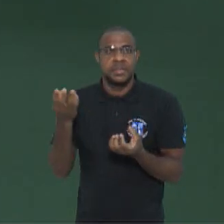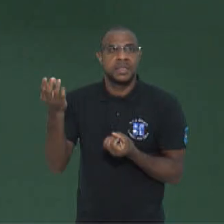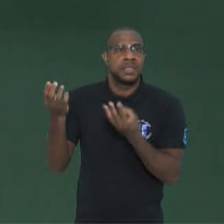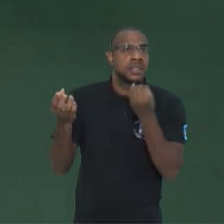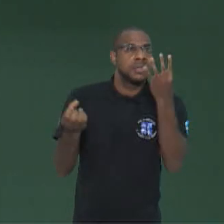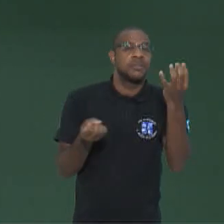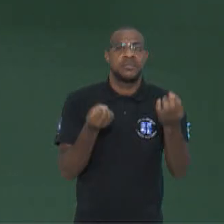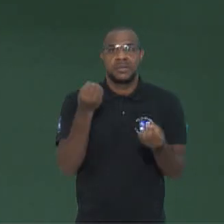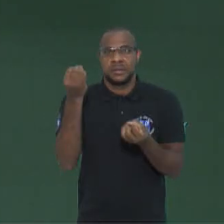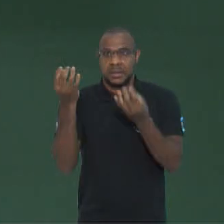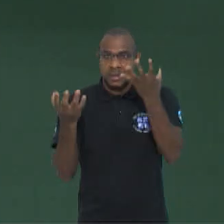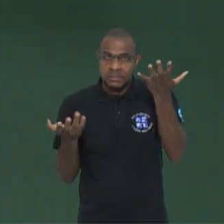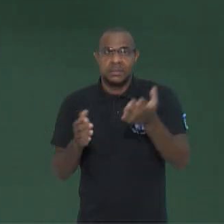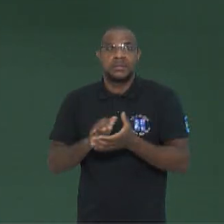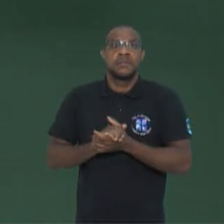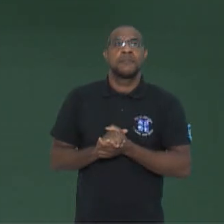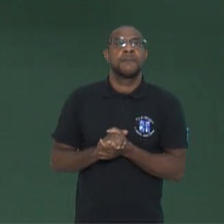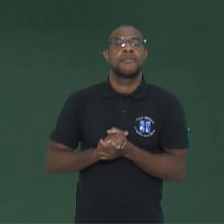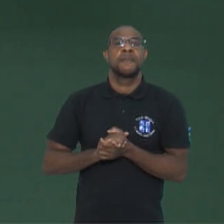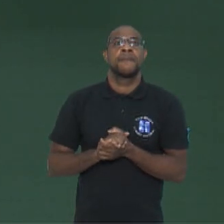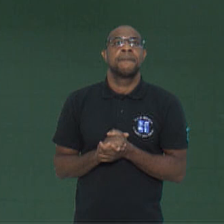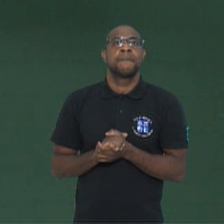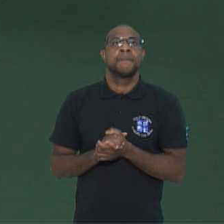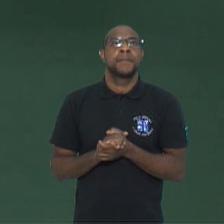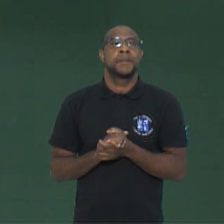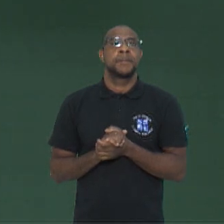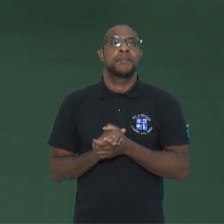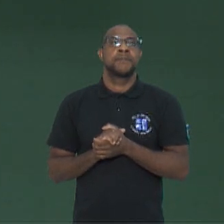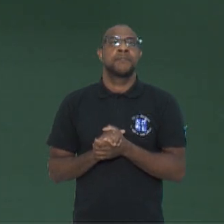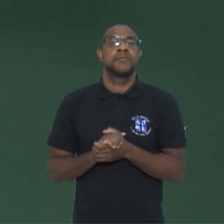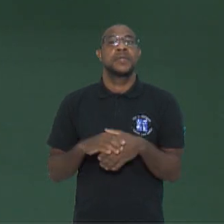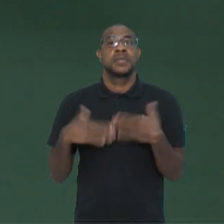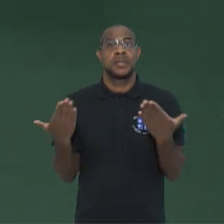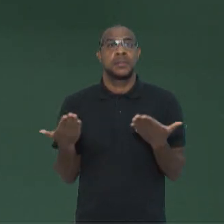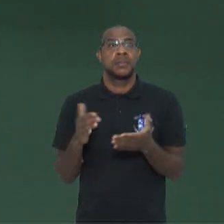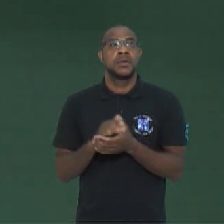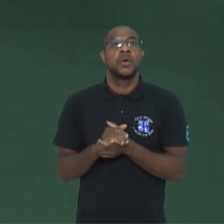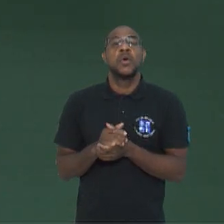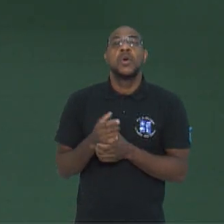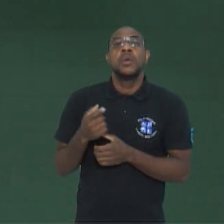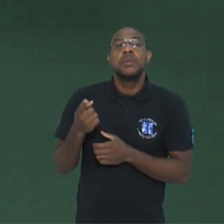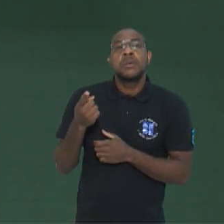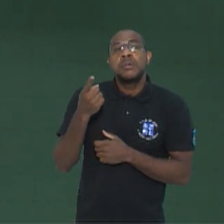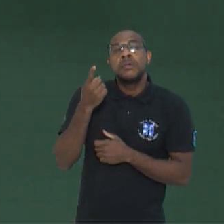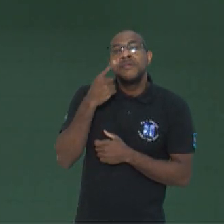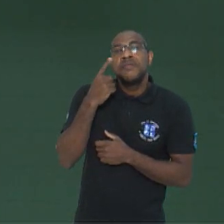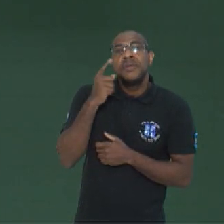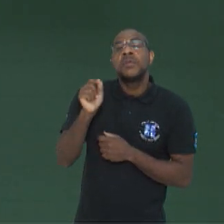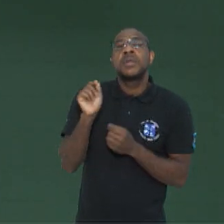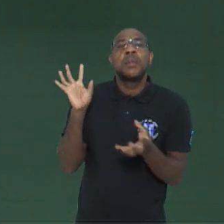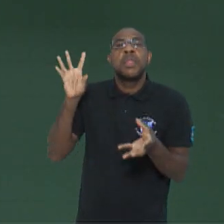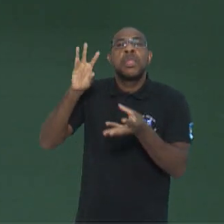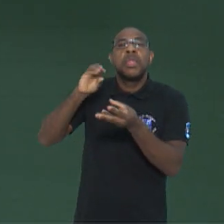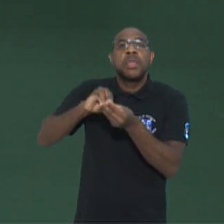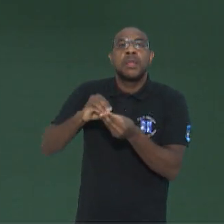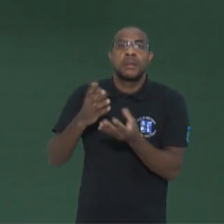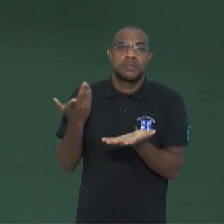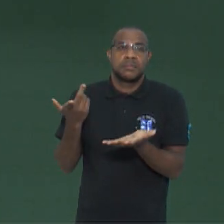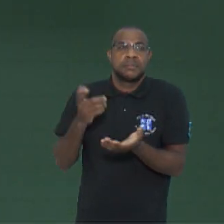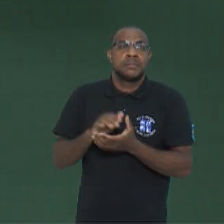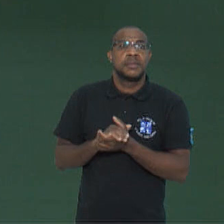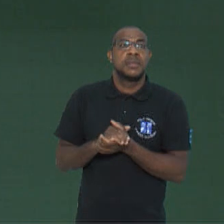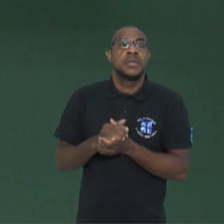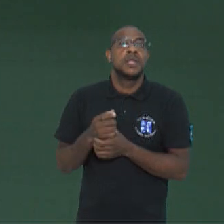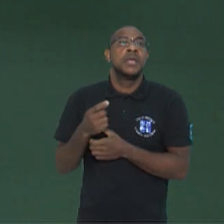e fechou o texto, certo? Então, o que a gente conseguiu revisar nesta aula, né?